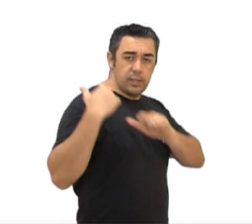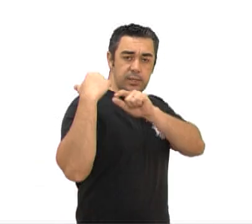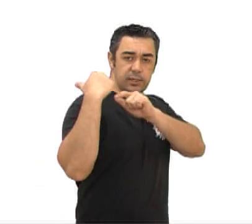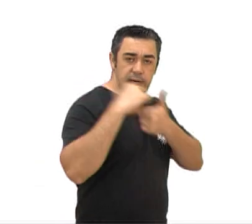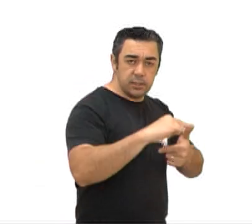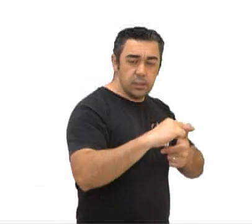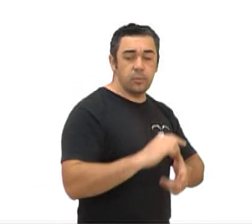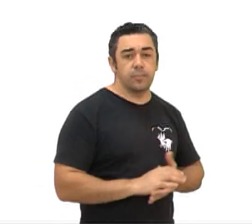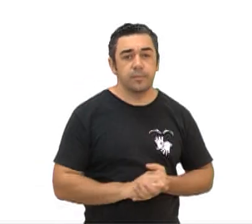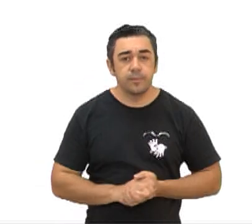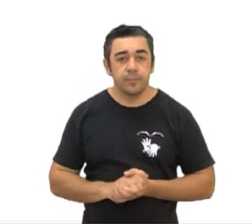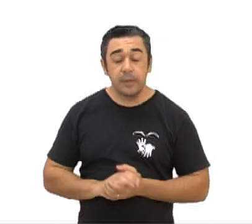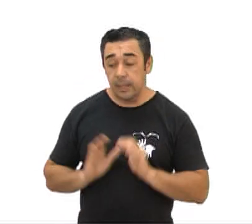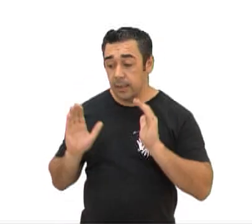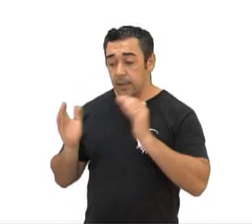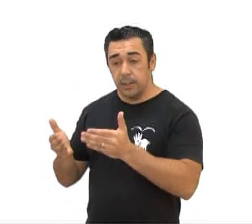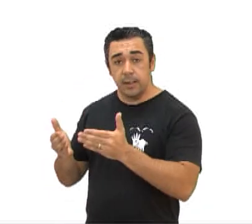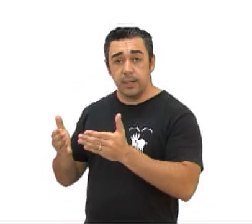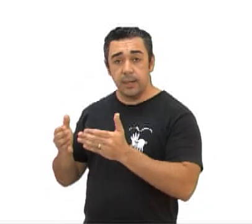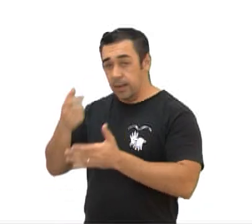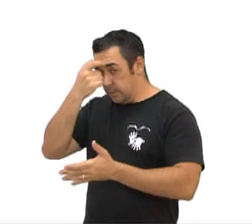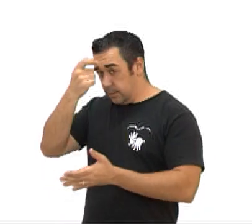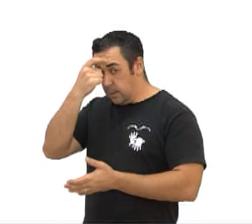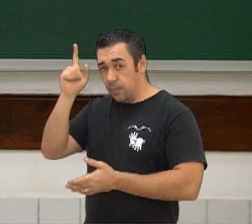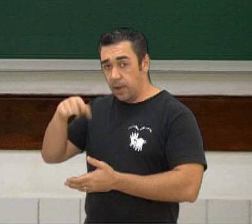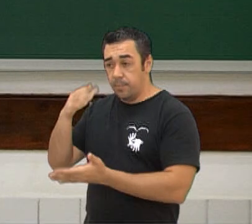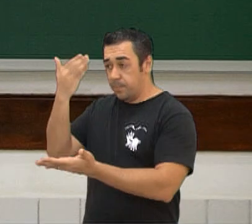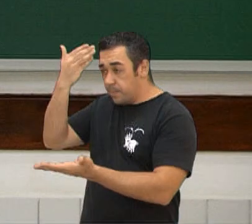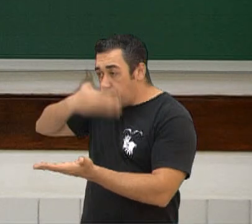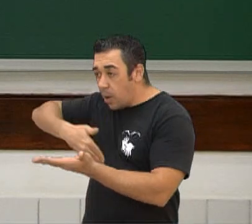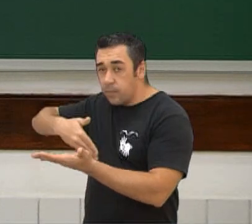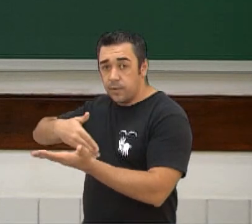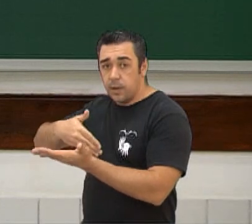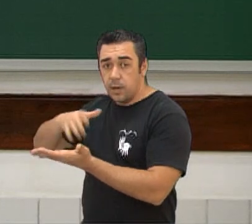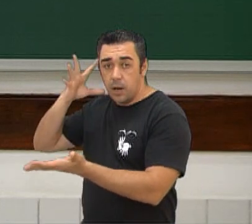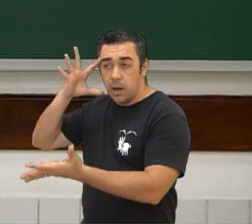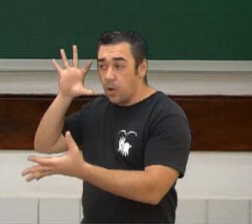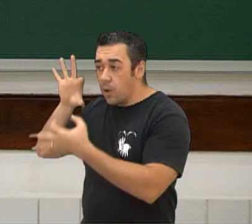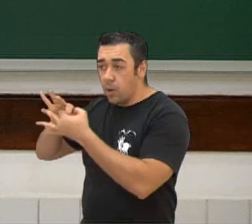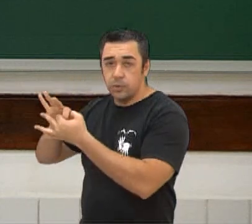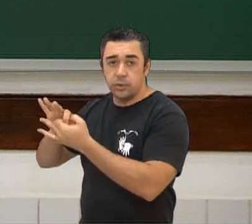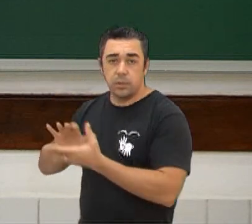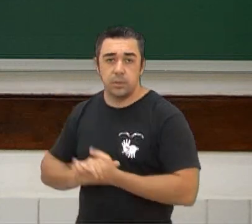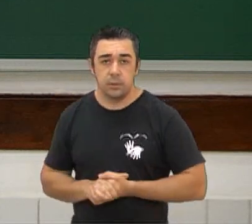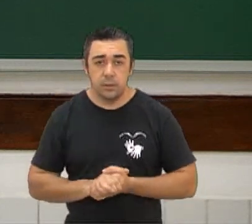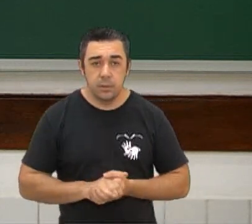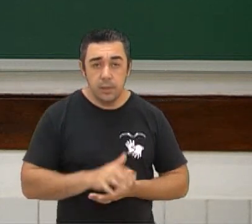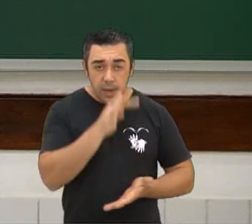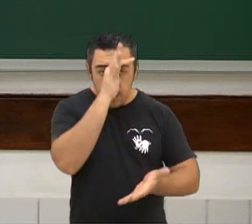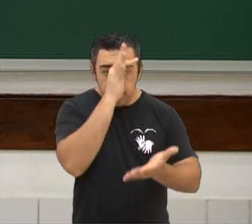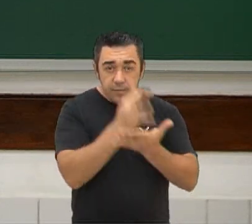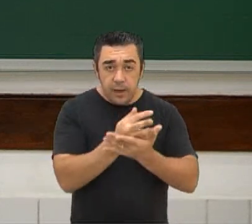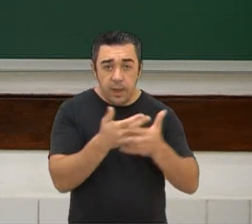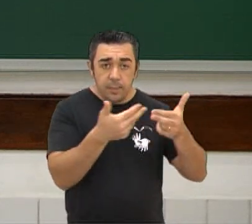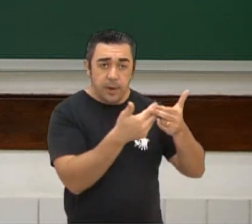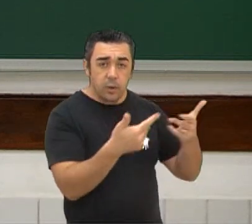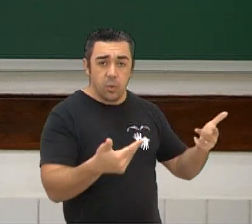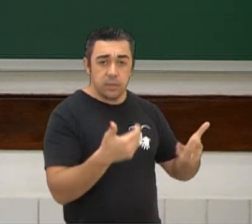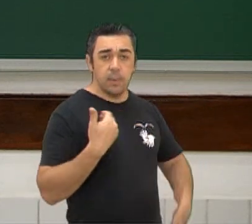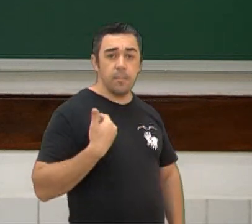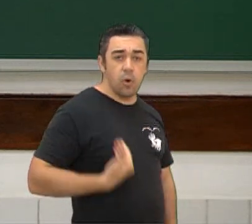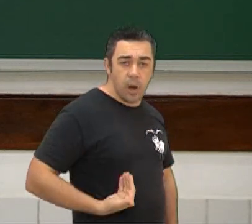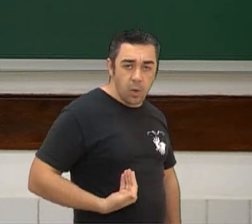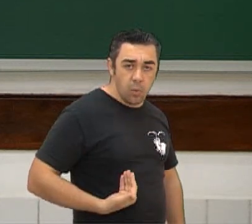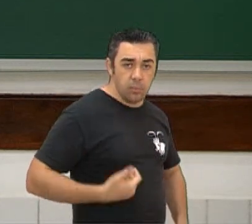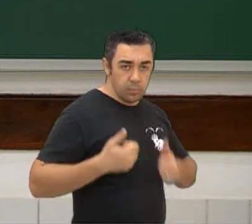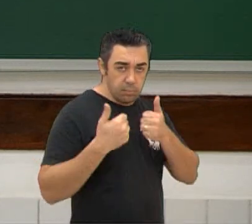enquanto que a razão, evidências lógicas. Então ele coloca assim, que a fé ela serve para as coisas